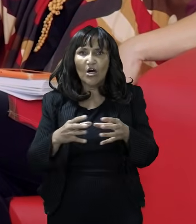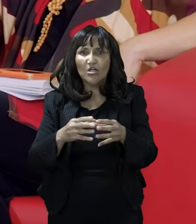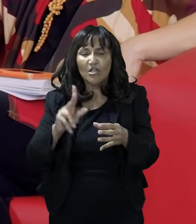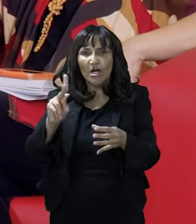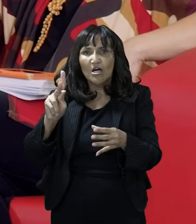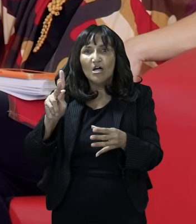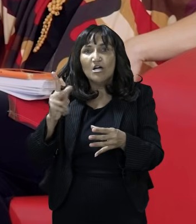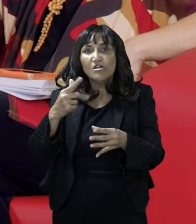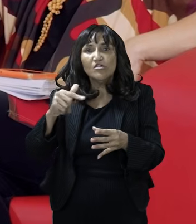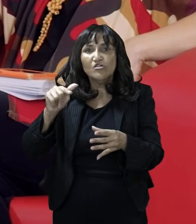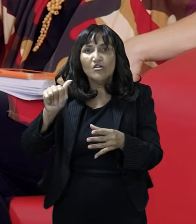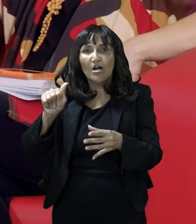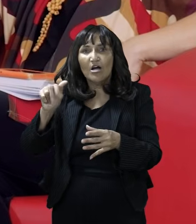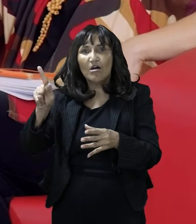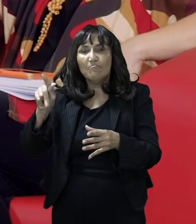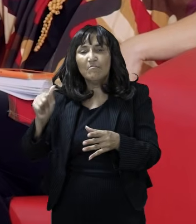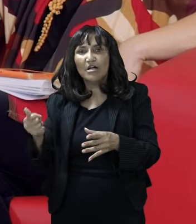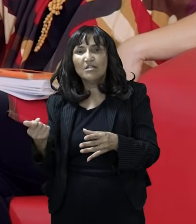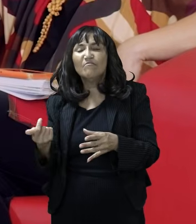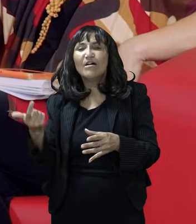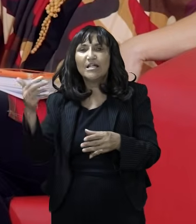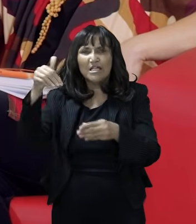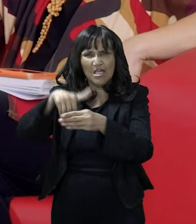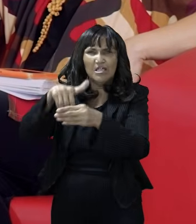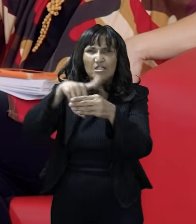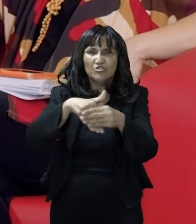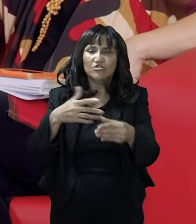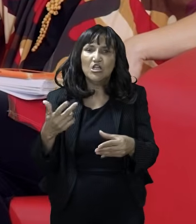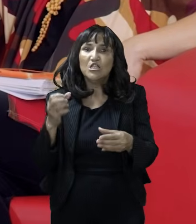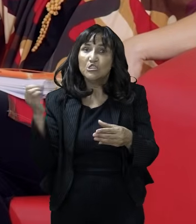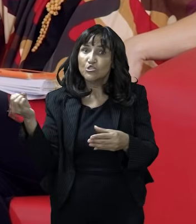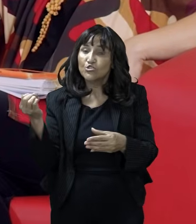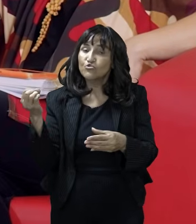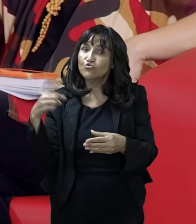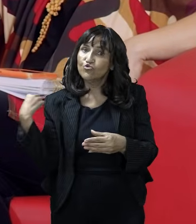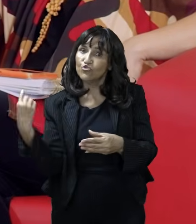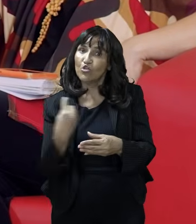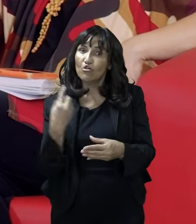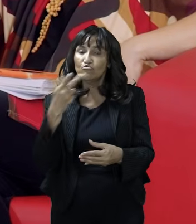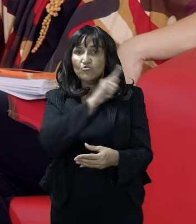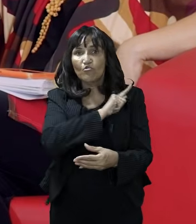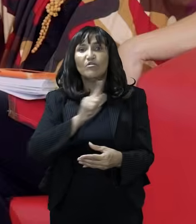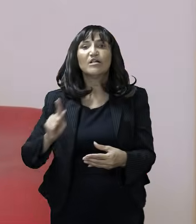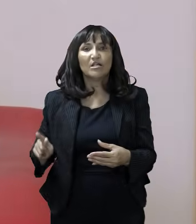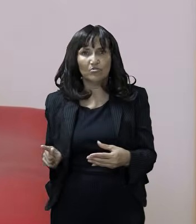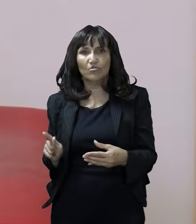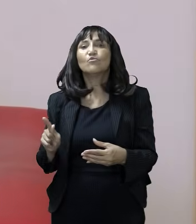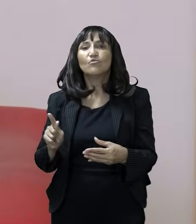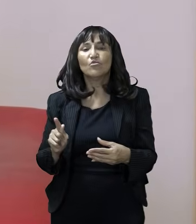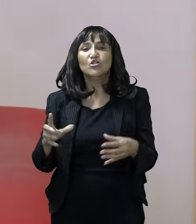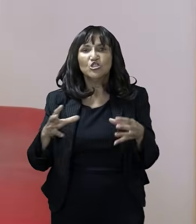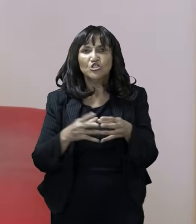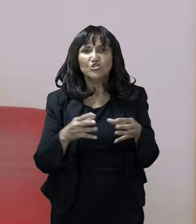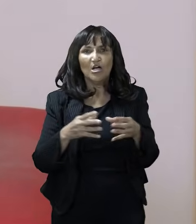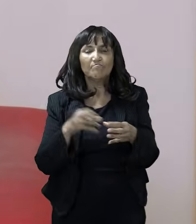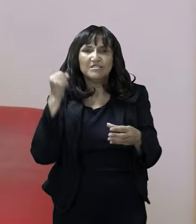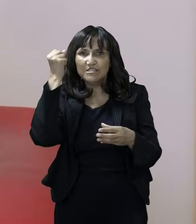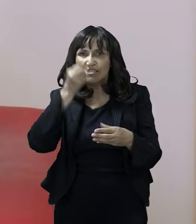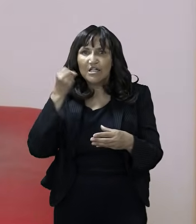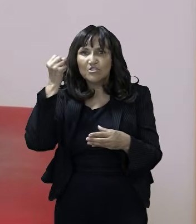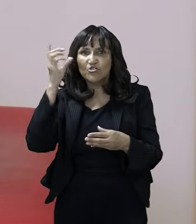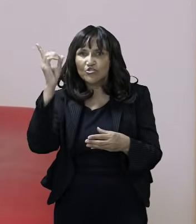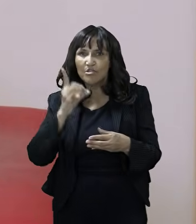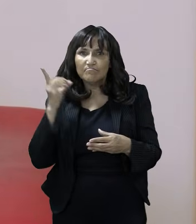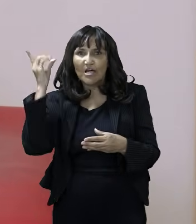governadores, aonde vai ter a reeleição dos nossos governadores, nós temos 4, outros que virão, chapa de senadores, deputados